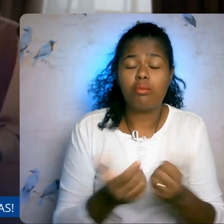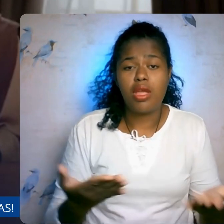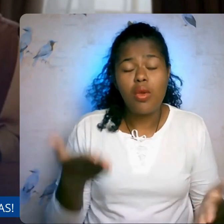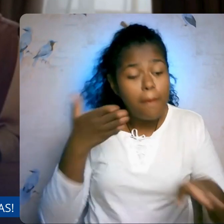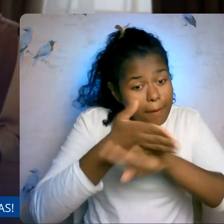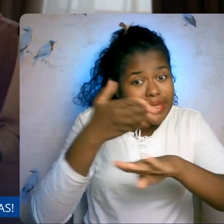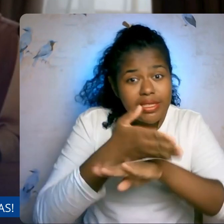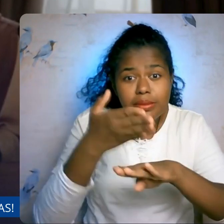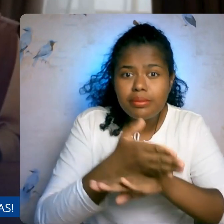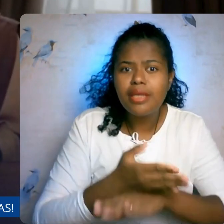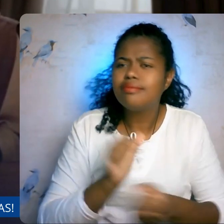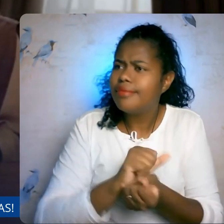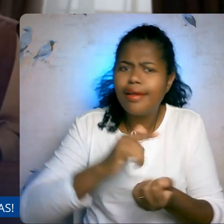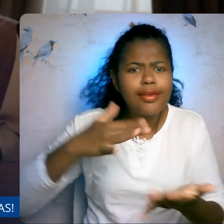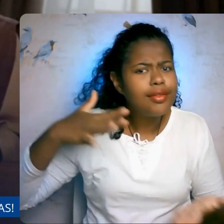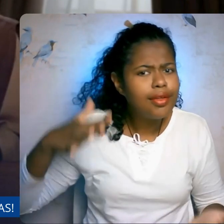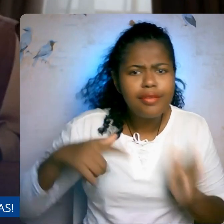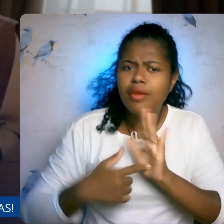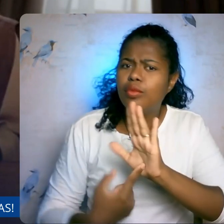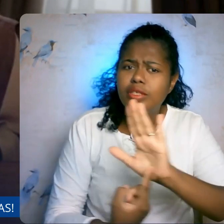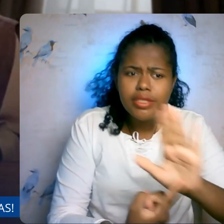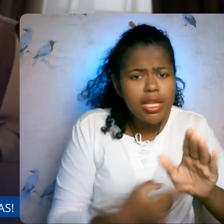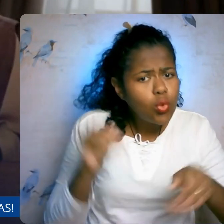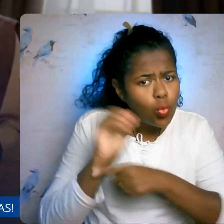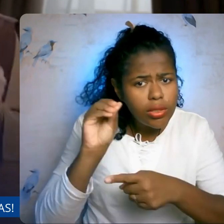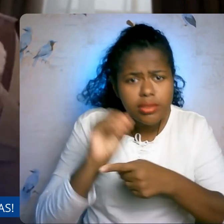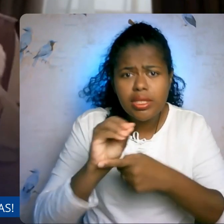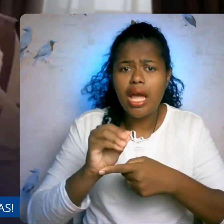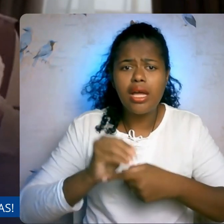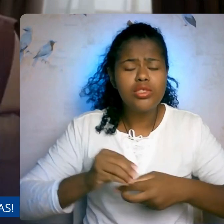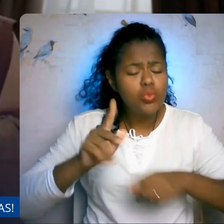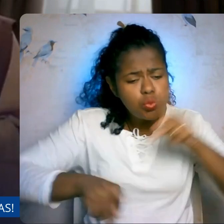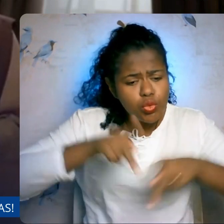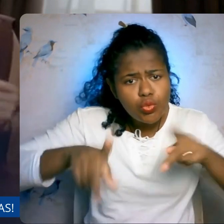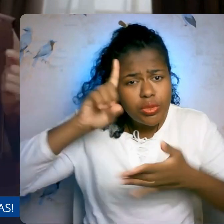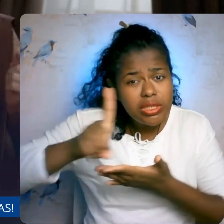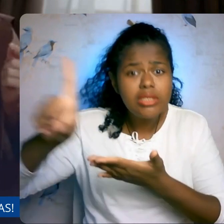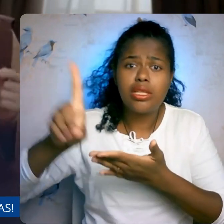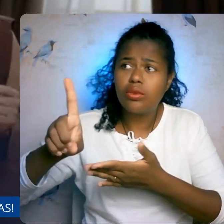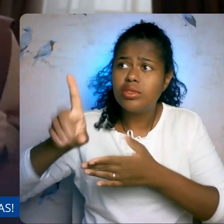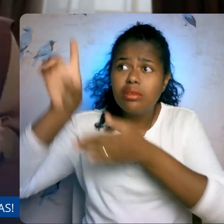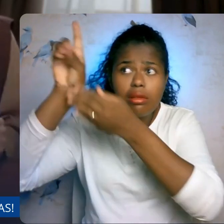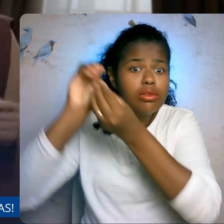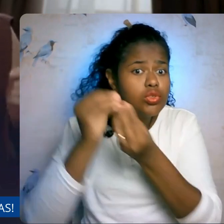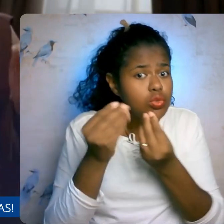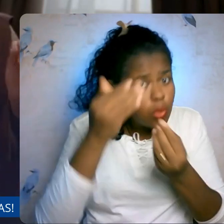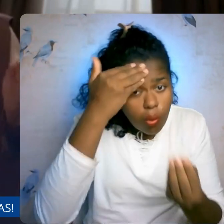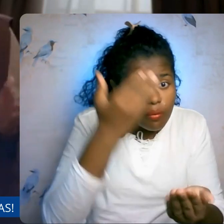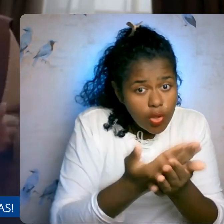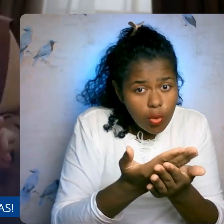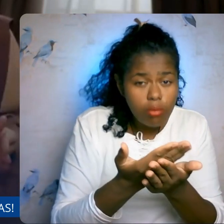daquela glória que se há de manifestar. Velai sobre o rebanho de Deus que vos é confiado. Tende cuidado dele,